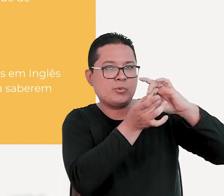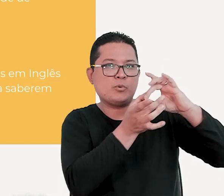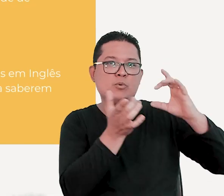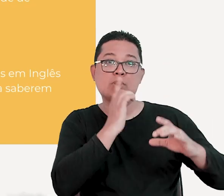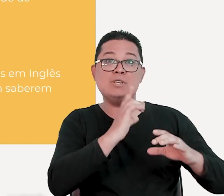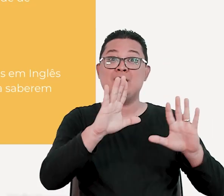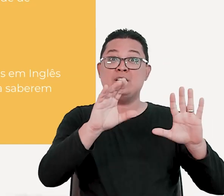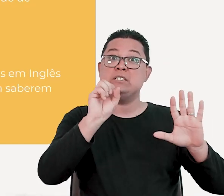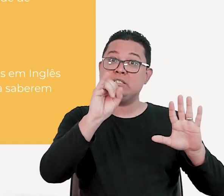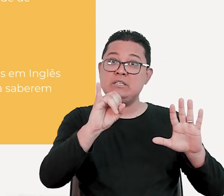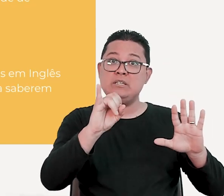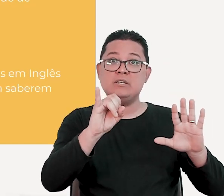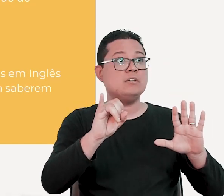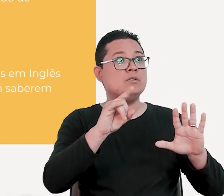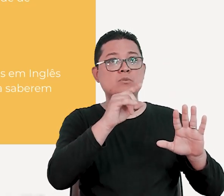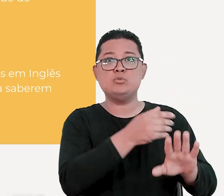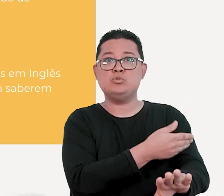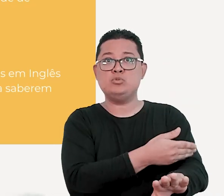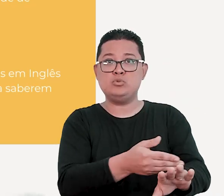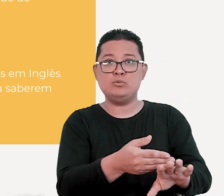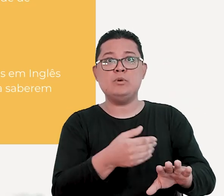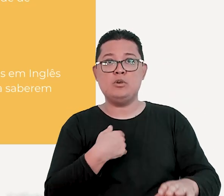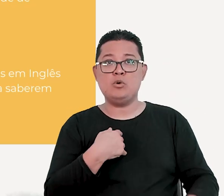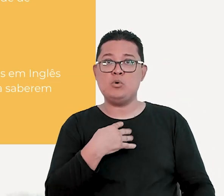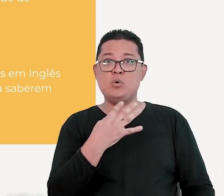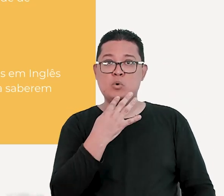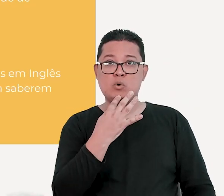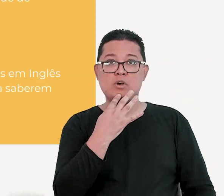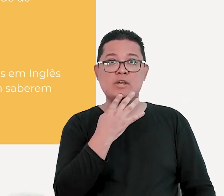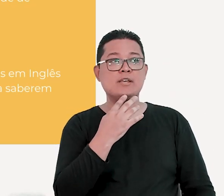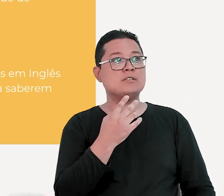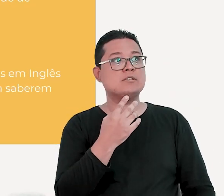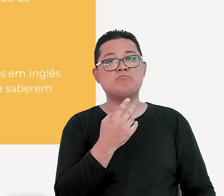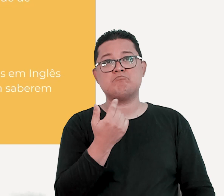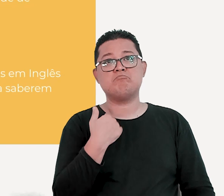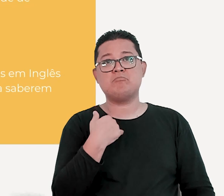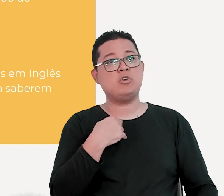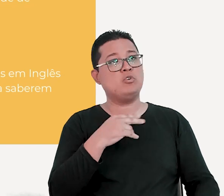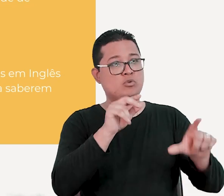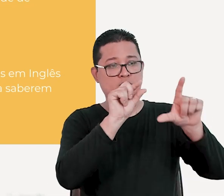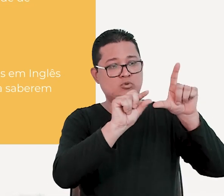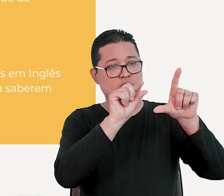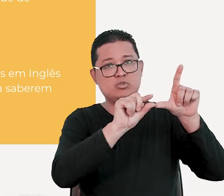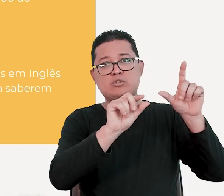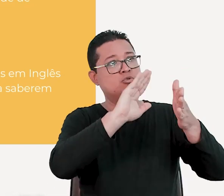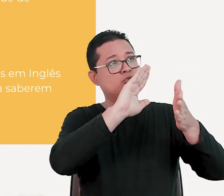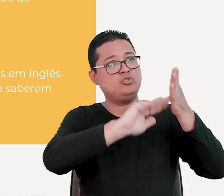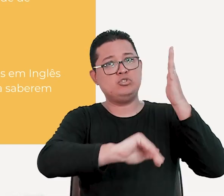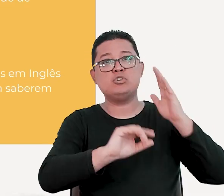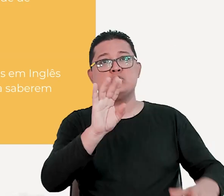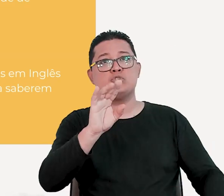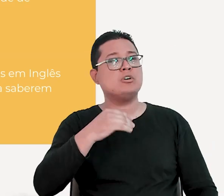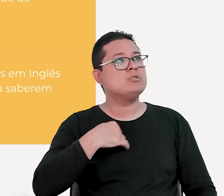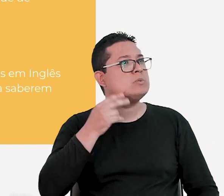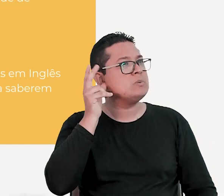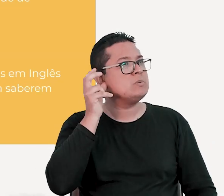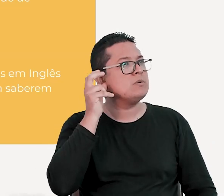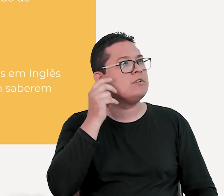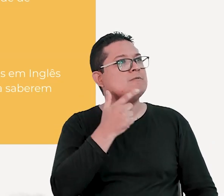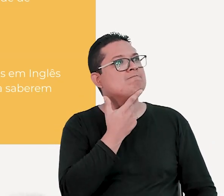nem estar assistindo, mas eu deixo de fundo para o meu ouvido e acostumando com aquilo do inglês, porque eu falo inglês no